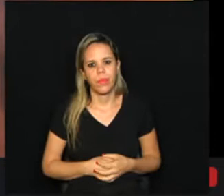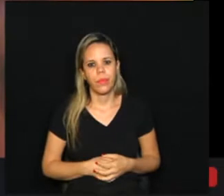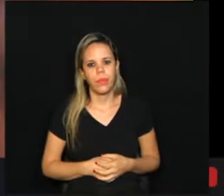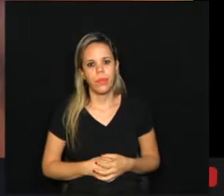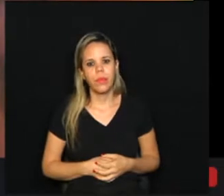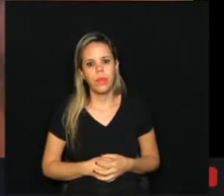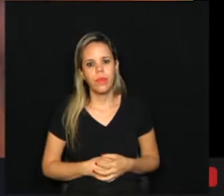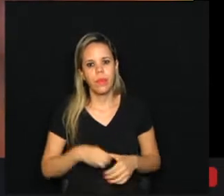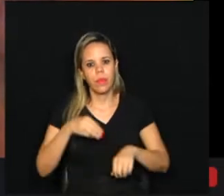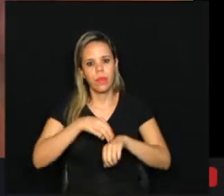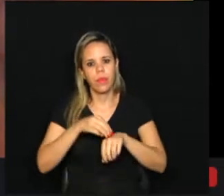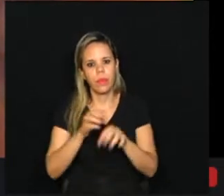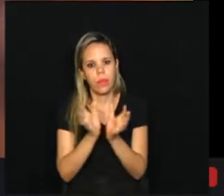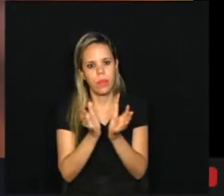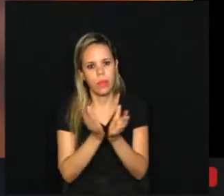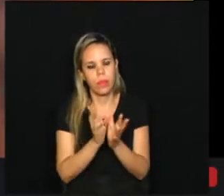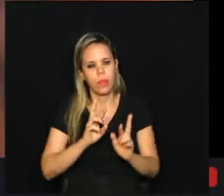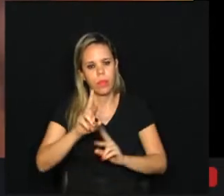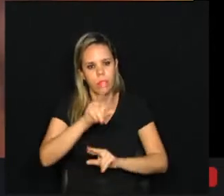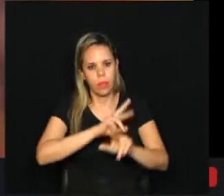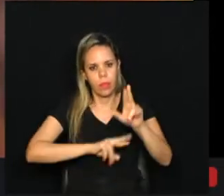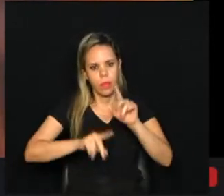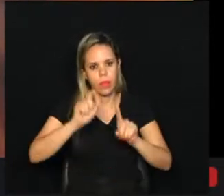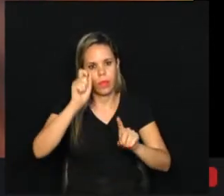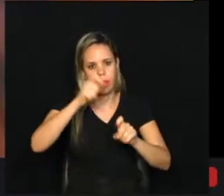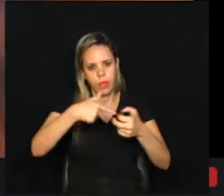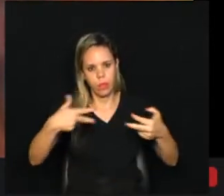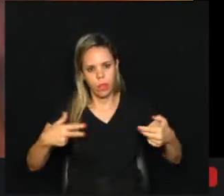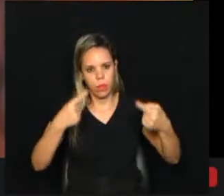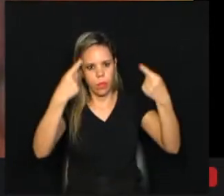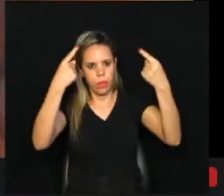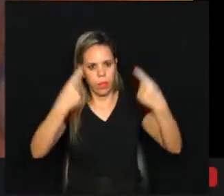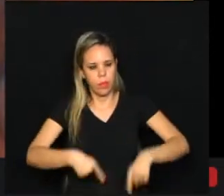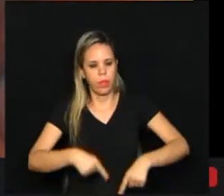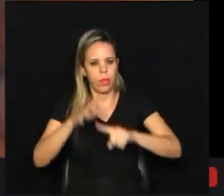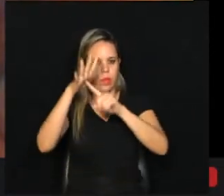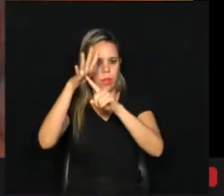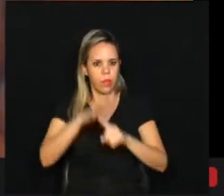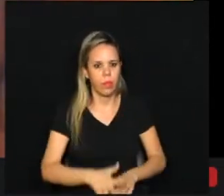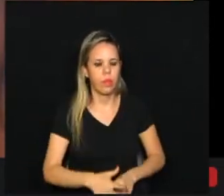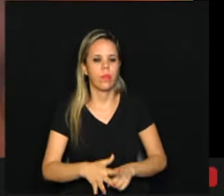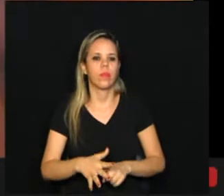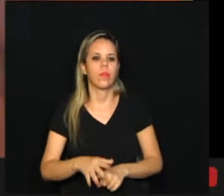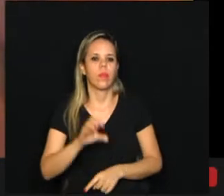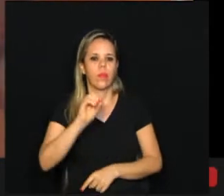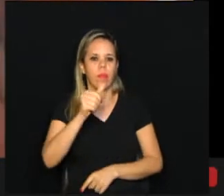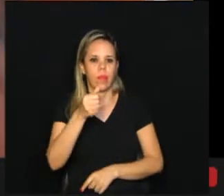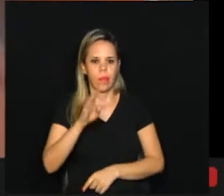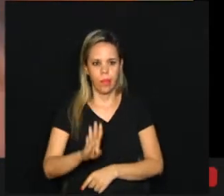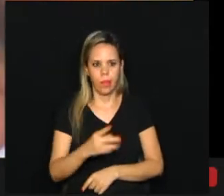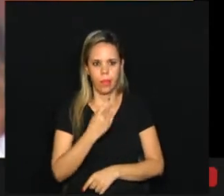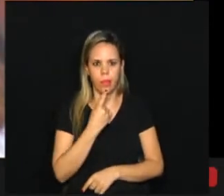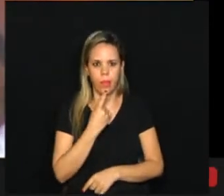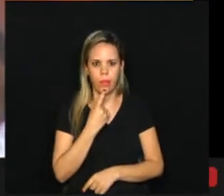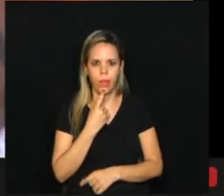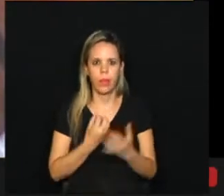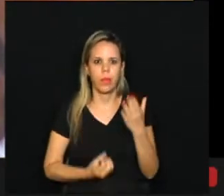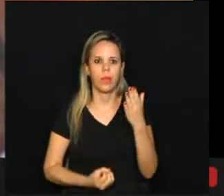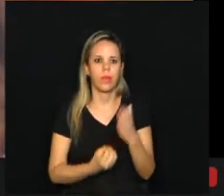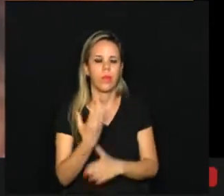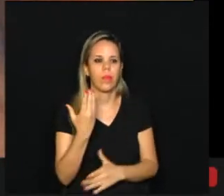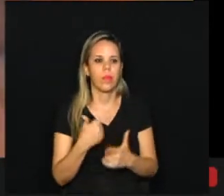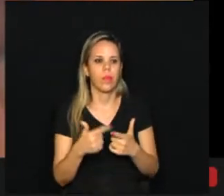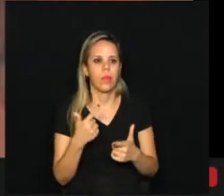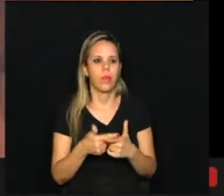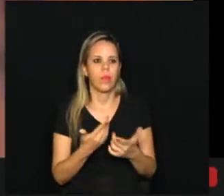sou membro da Comissão da Diversidade Sexual contra a Homofobia da OAB de Campinas. O que aconteceu nesse